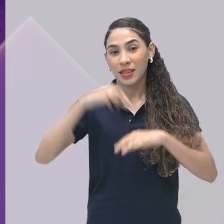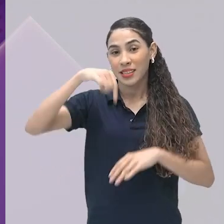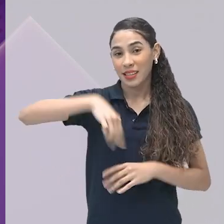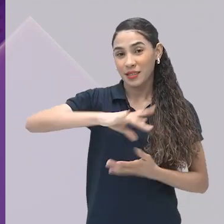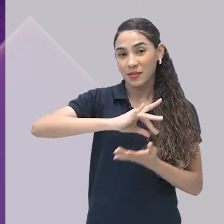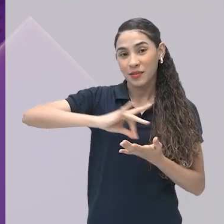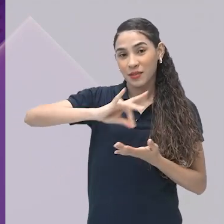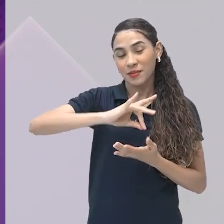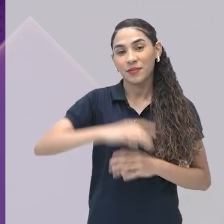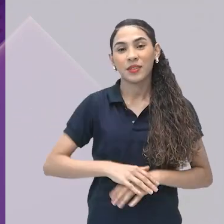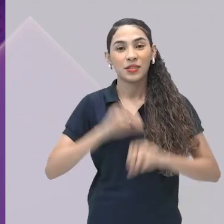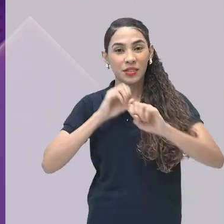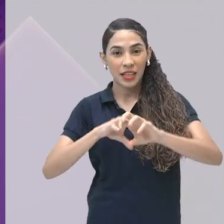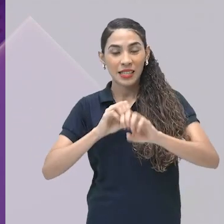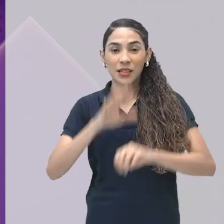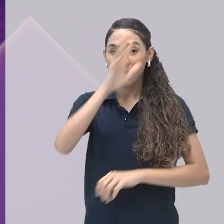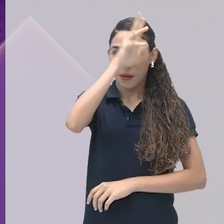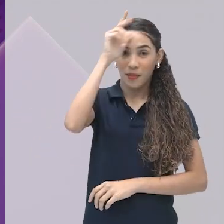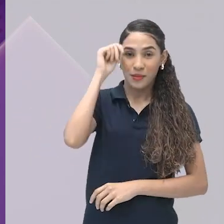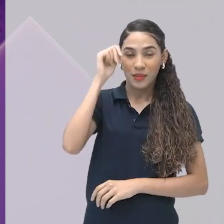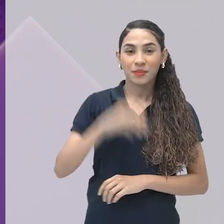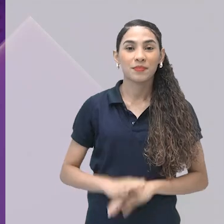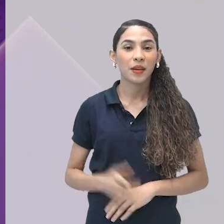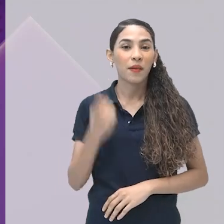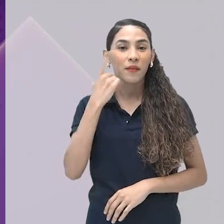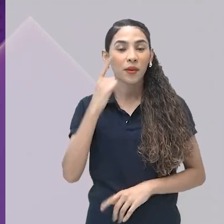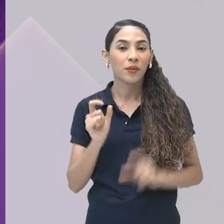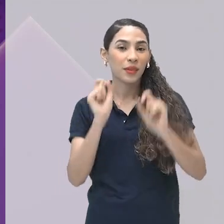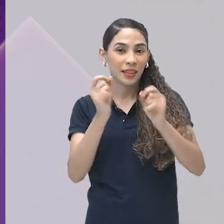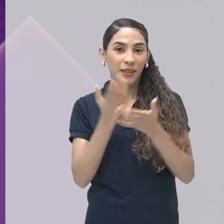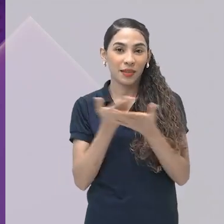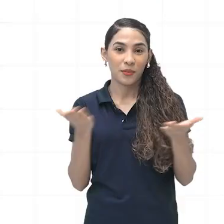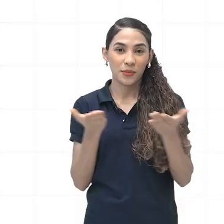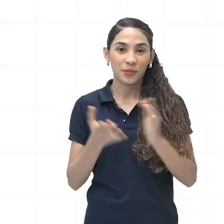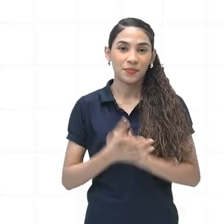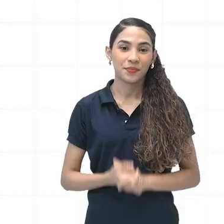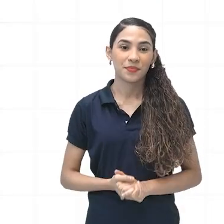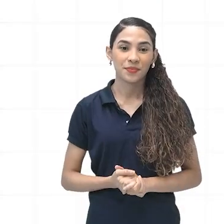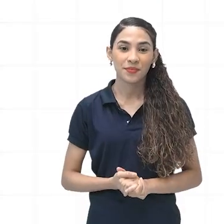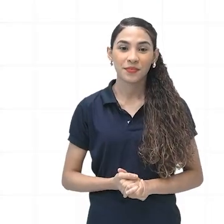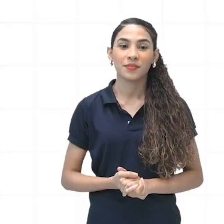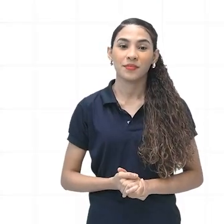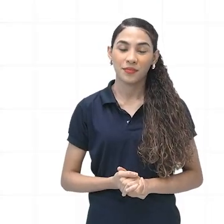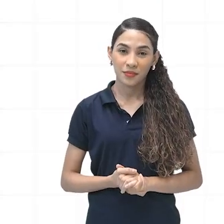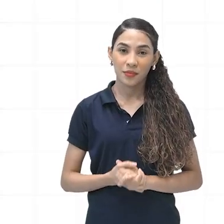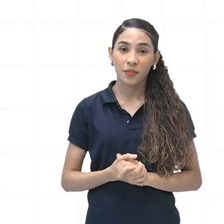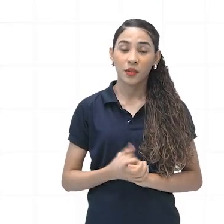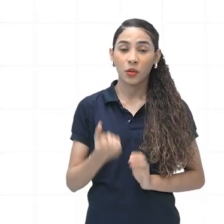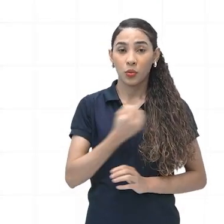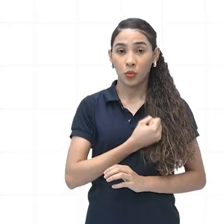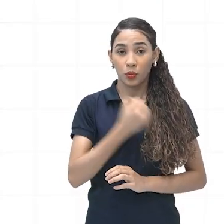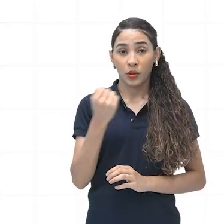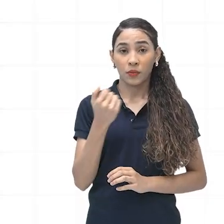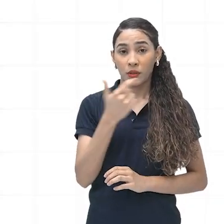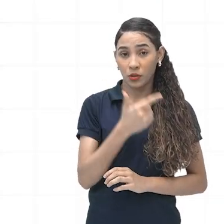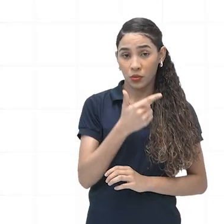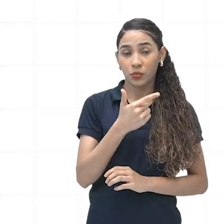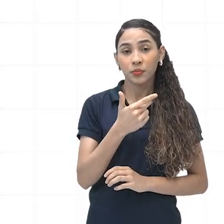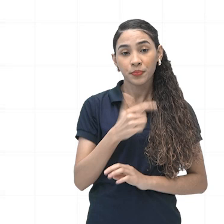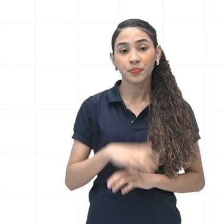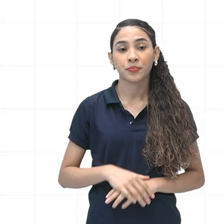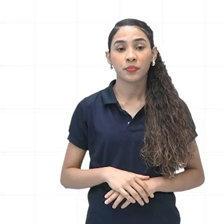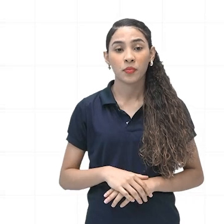Centro de Mídias de Educação do Amazonas, e vamos ver o que temos para a nossa aula. Aula de número